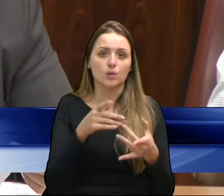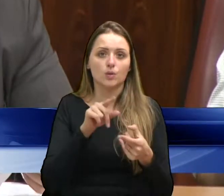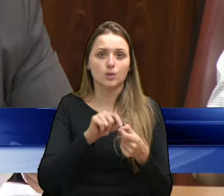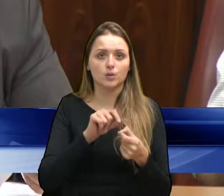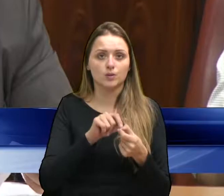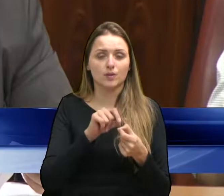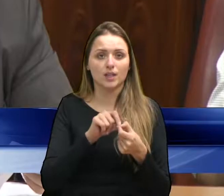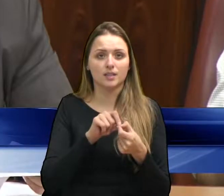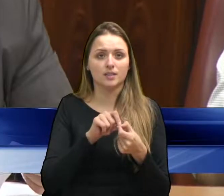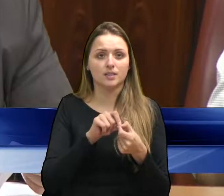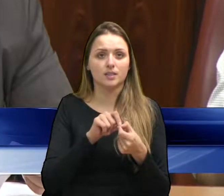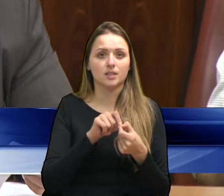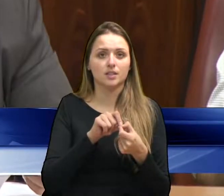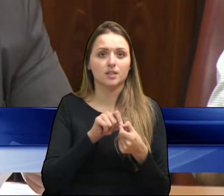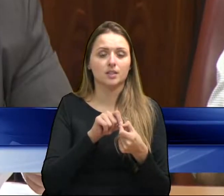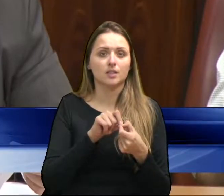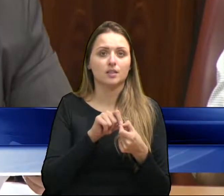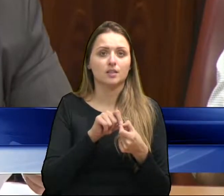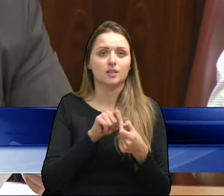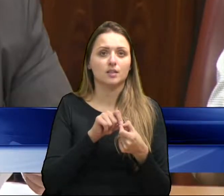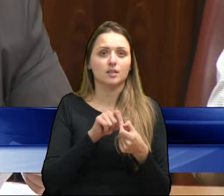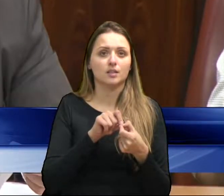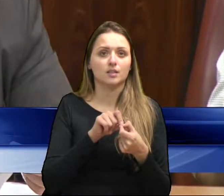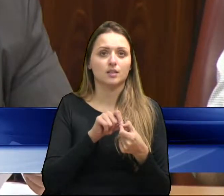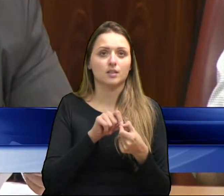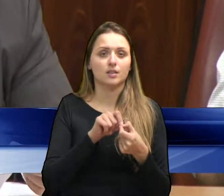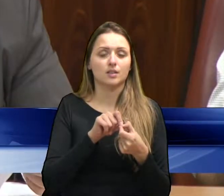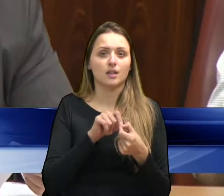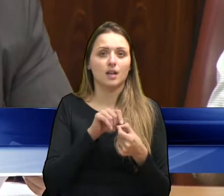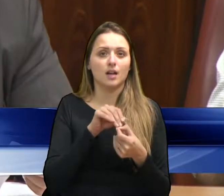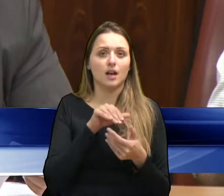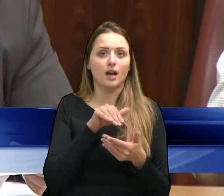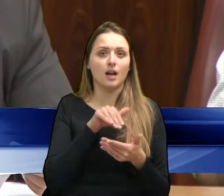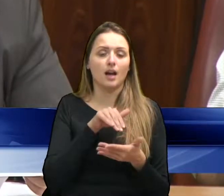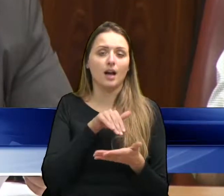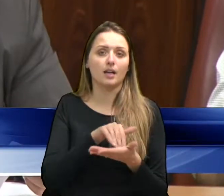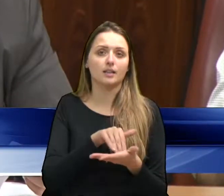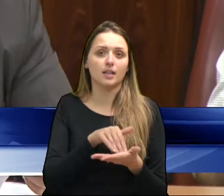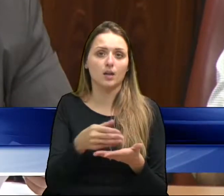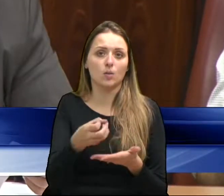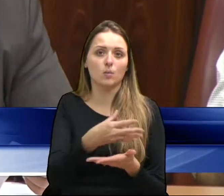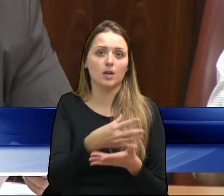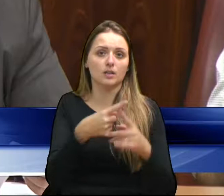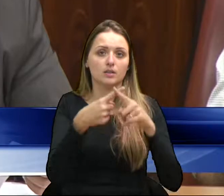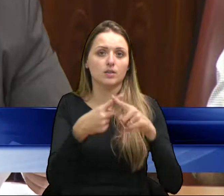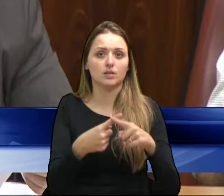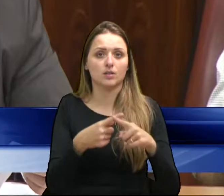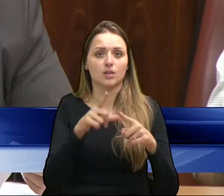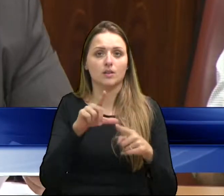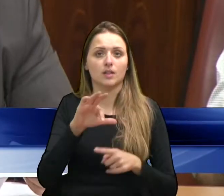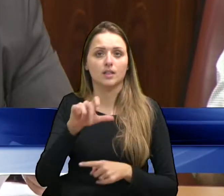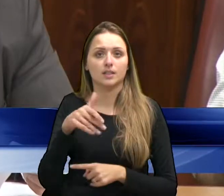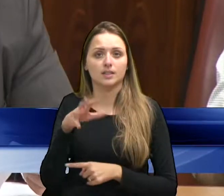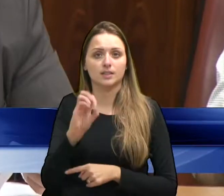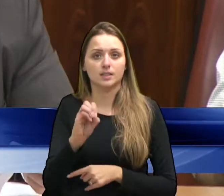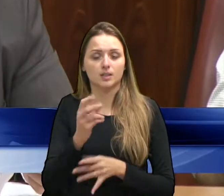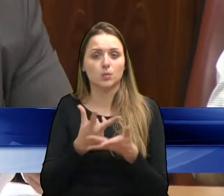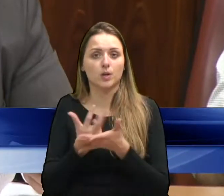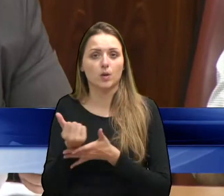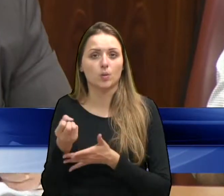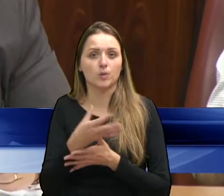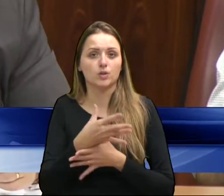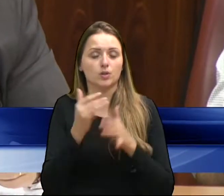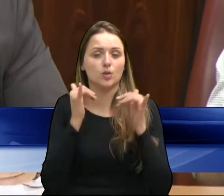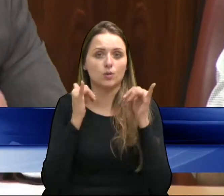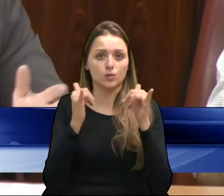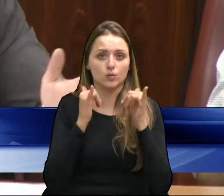até o regular conclusão do processo licitatório, com a possibilidade de troca de veículos. Pois daqui a pouco